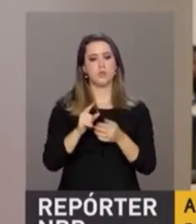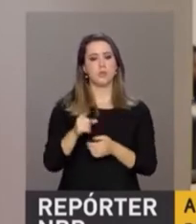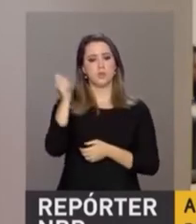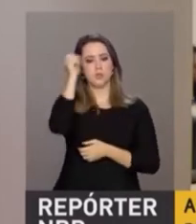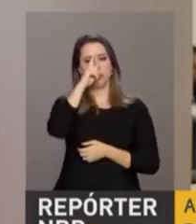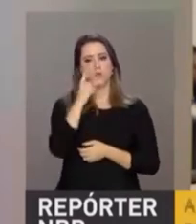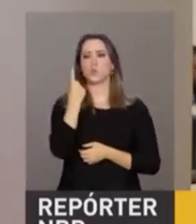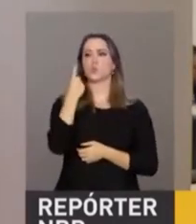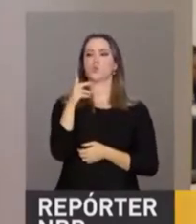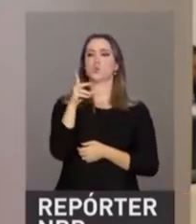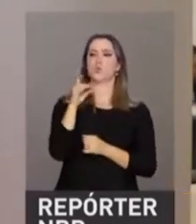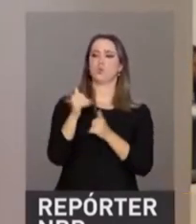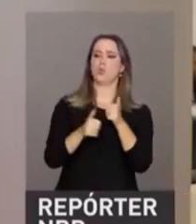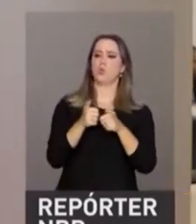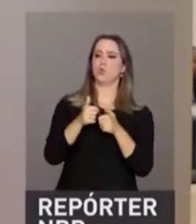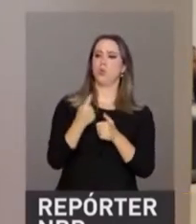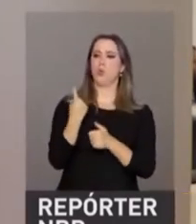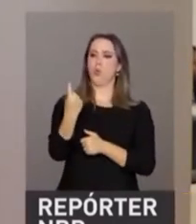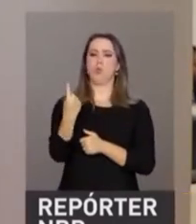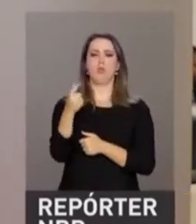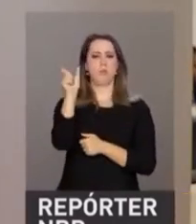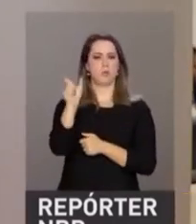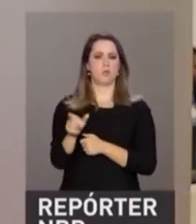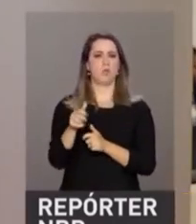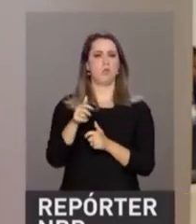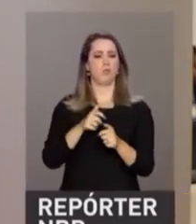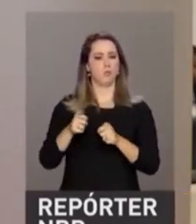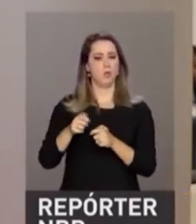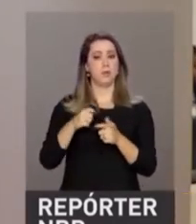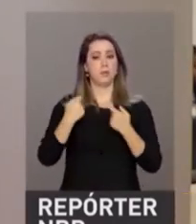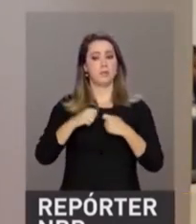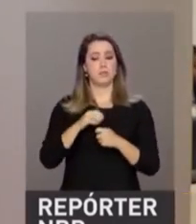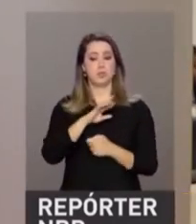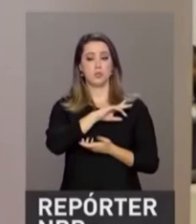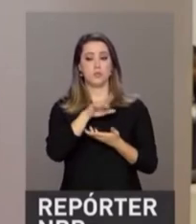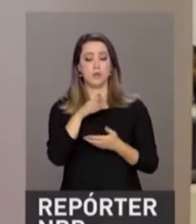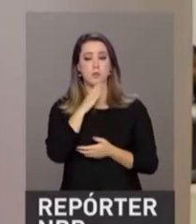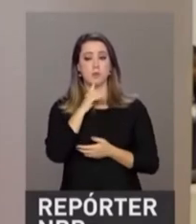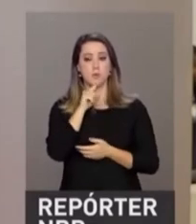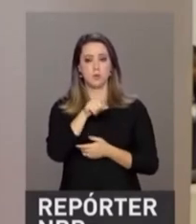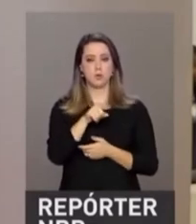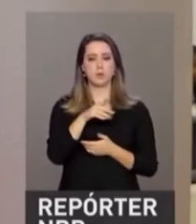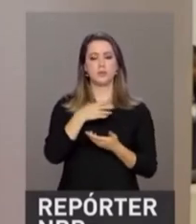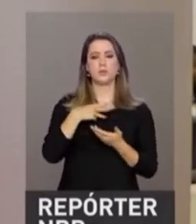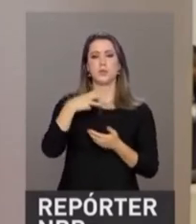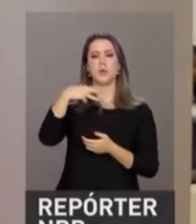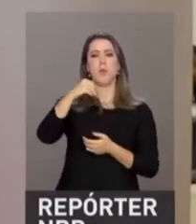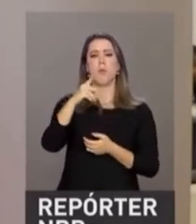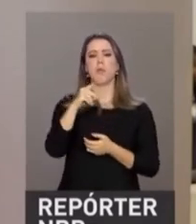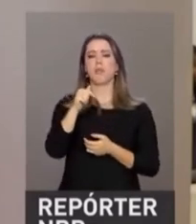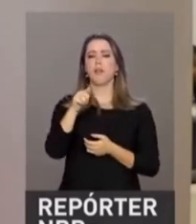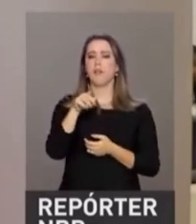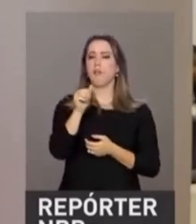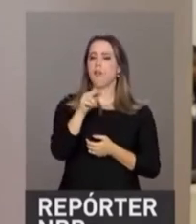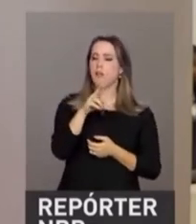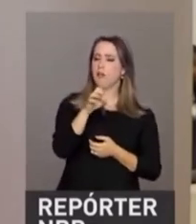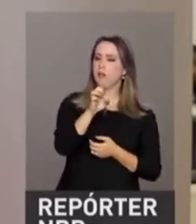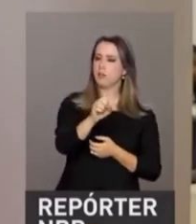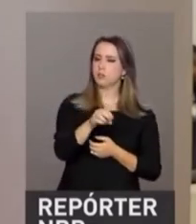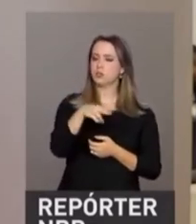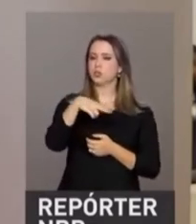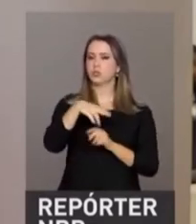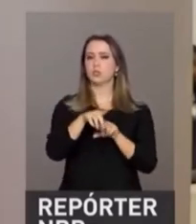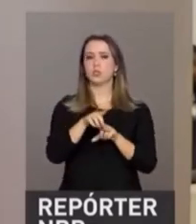jogo construído por uma pessoa só. Então ele exige diversos conhecimentos: a modelagem 3D, arte